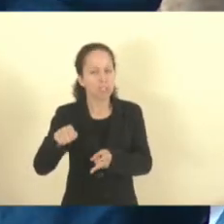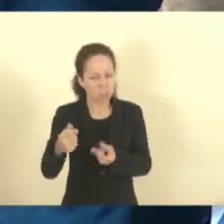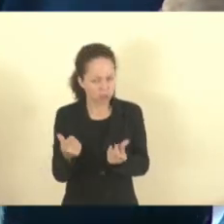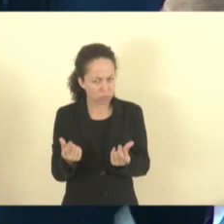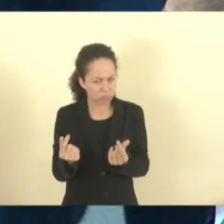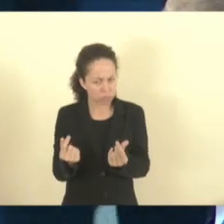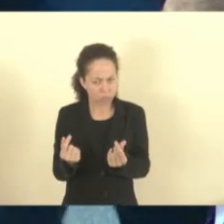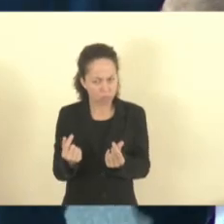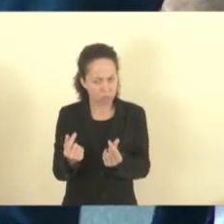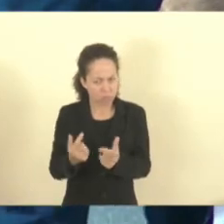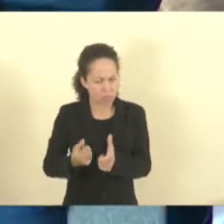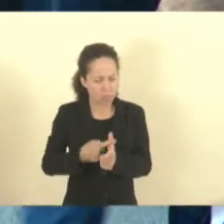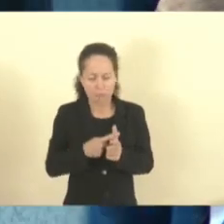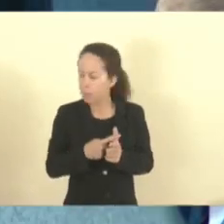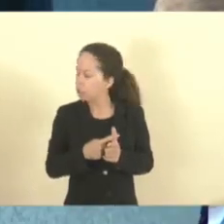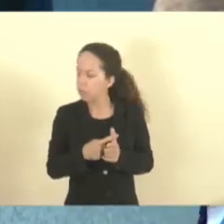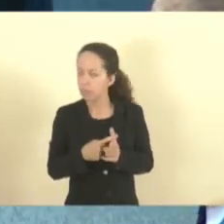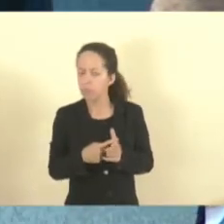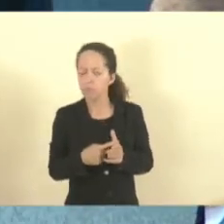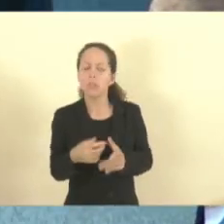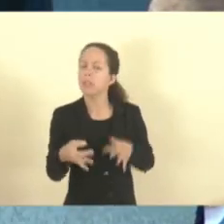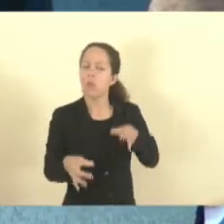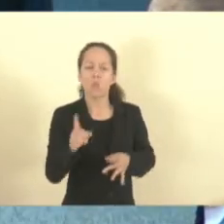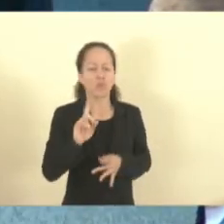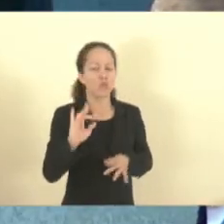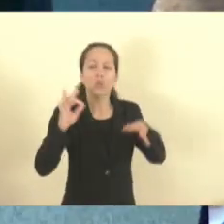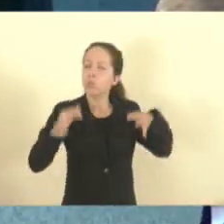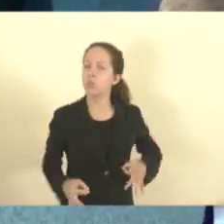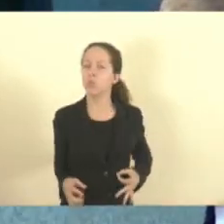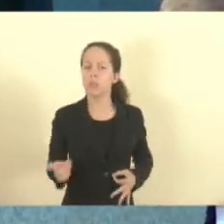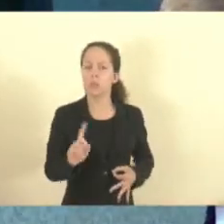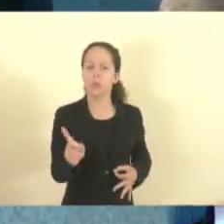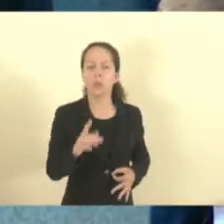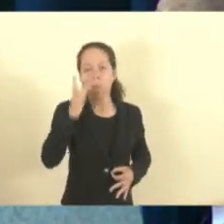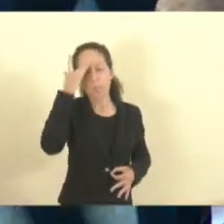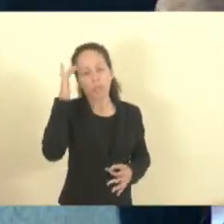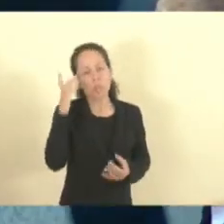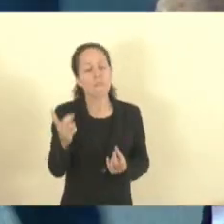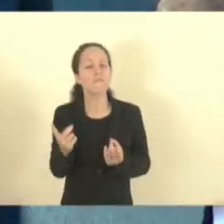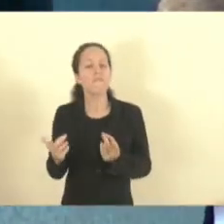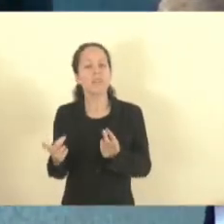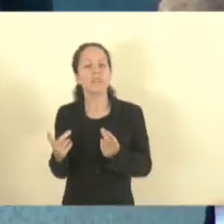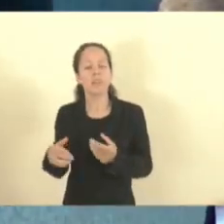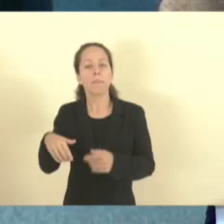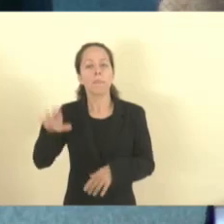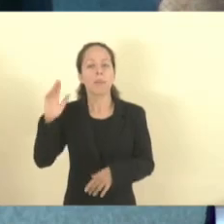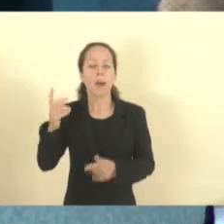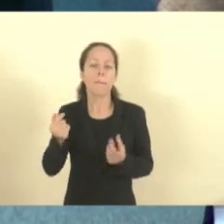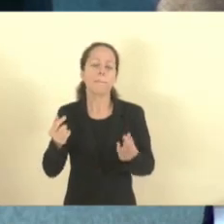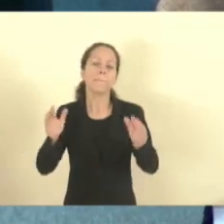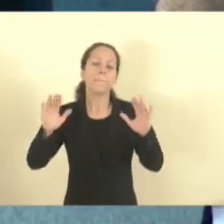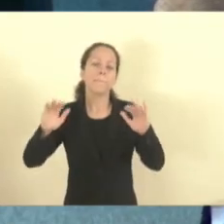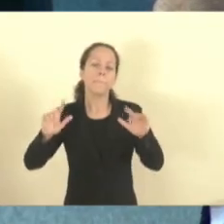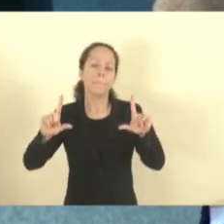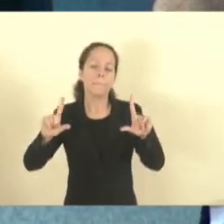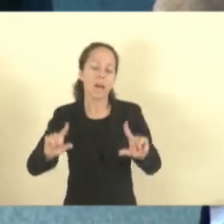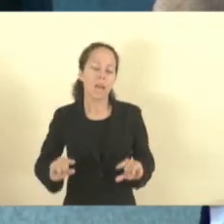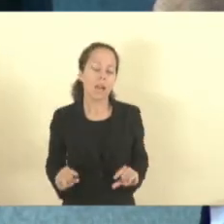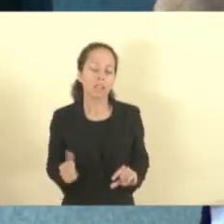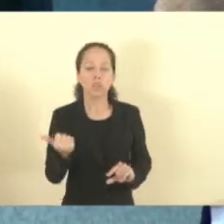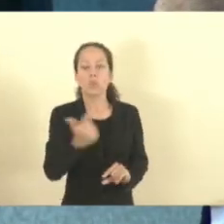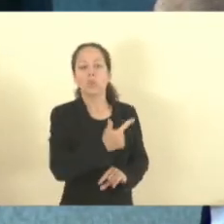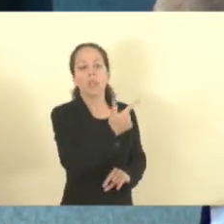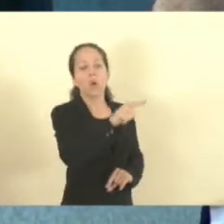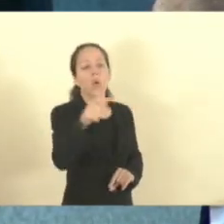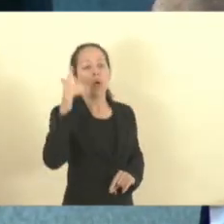porque esse cidadão não paga corretamente o imposto dele, pode vender o produto mais barato, gerando uma competição desigual com aqueles